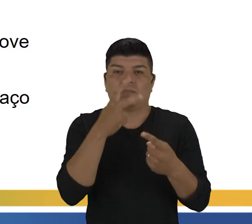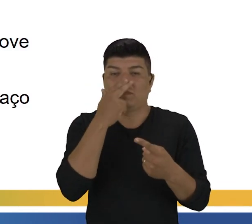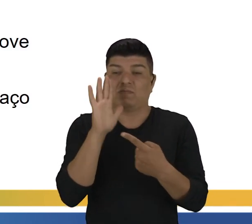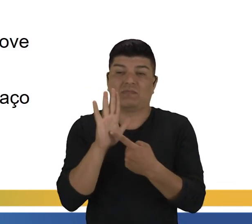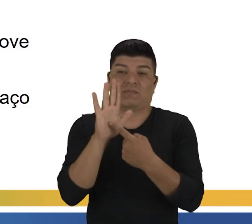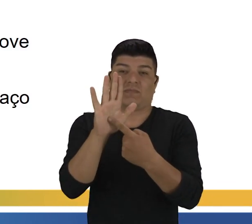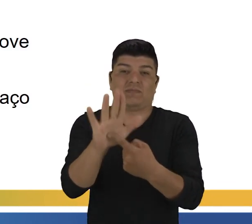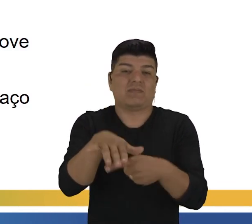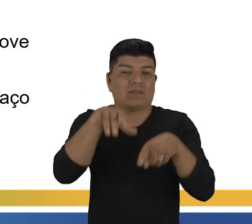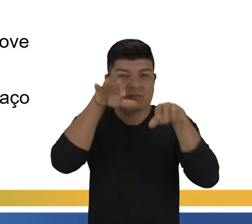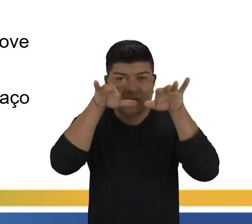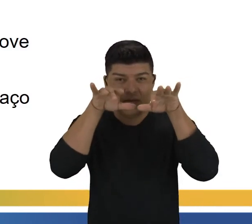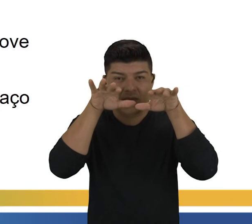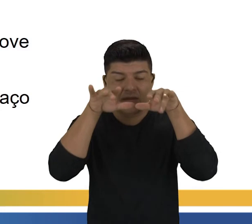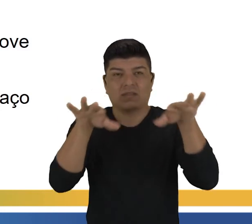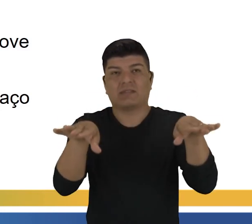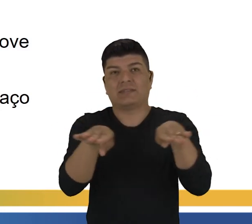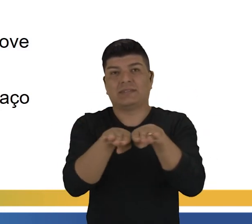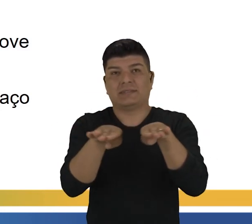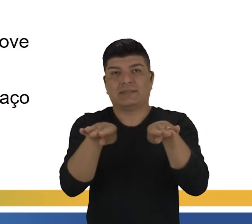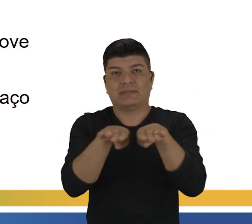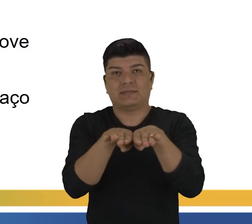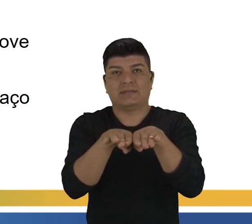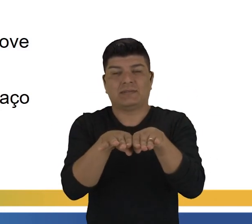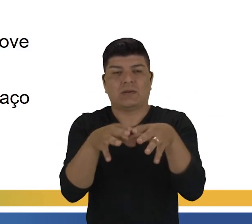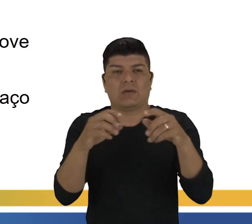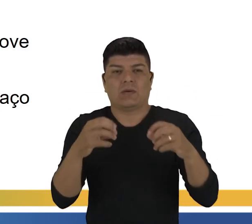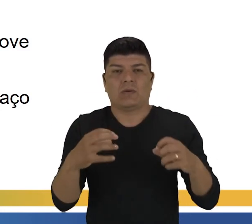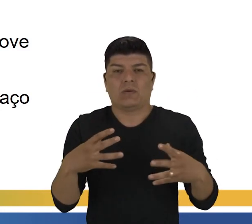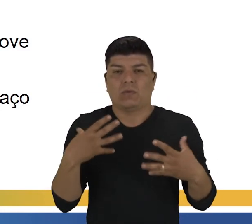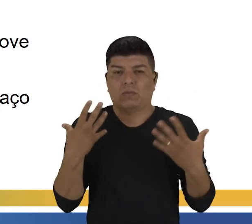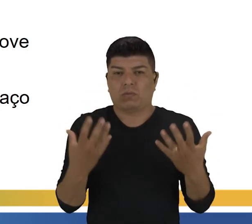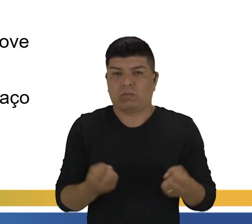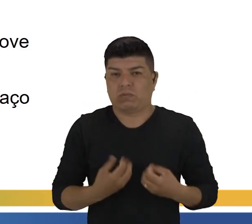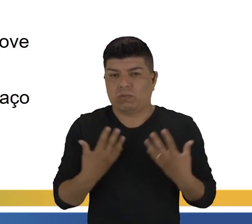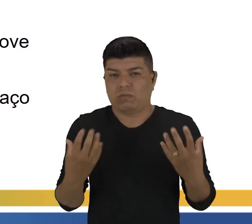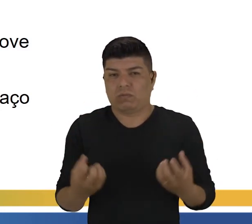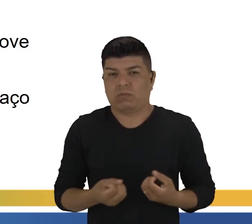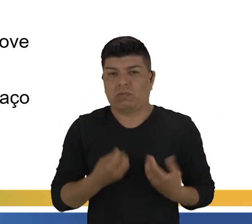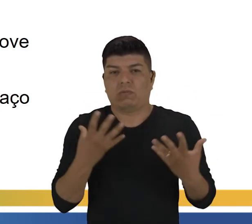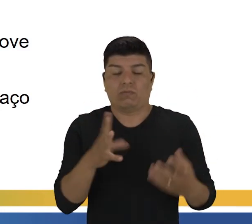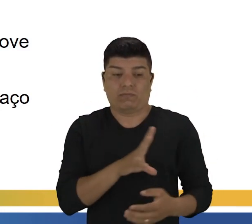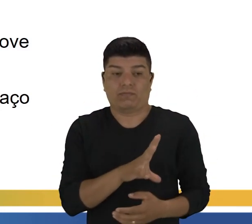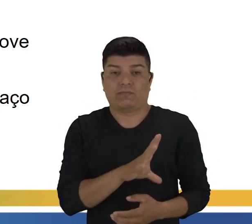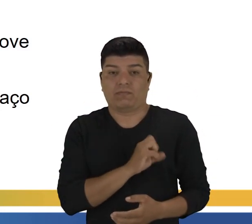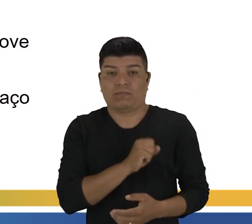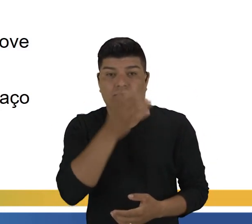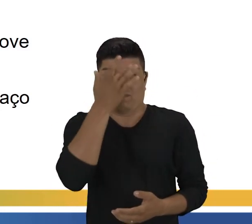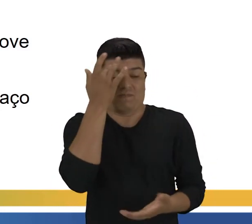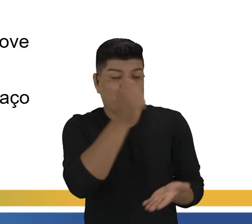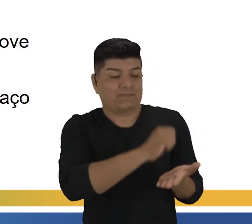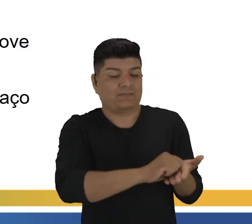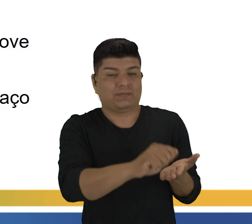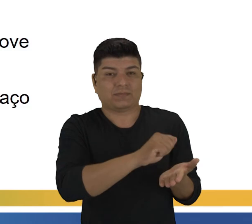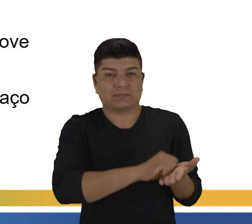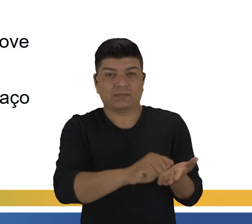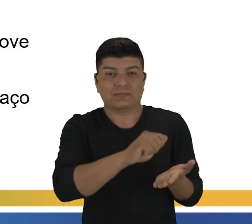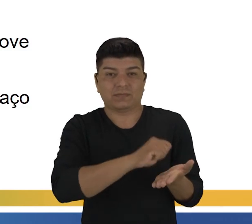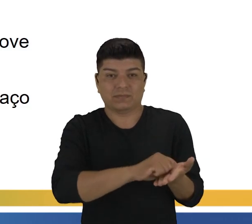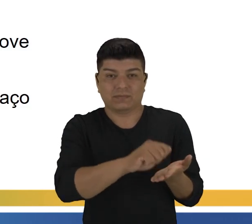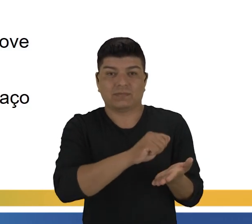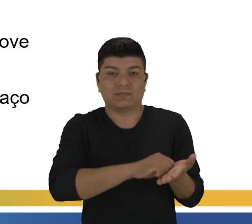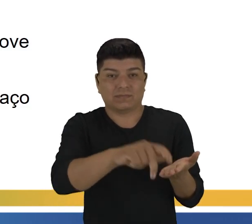a paixão e a intensidade que move o afeto dele ao escrever, ao falar